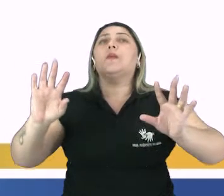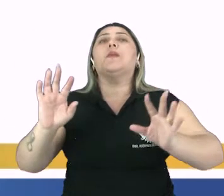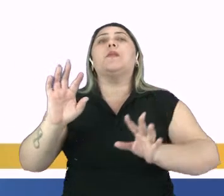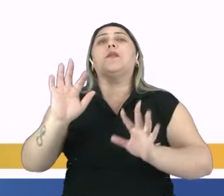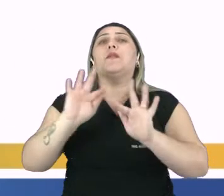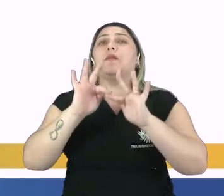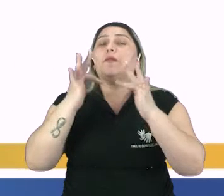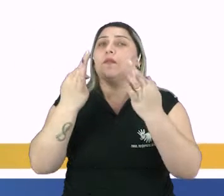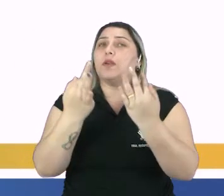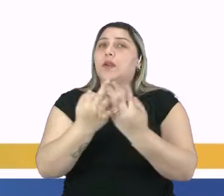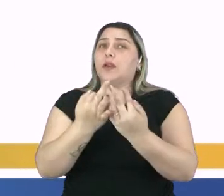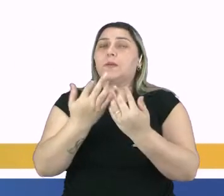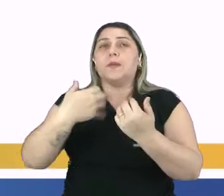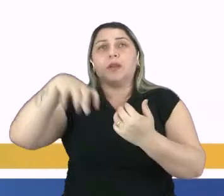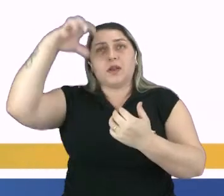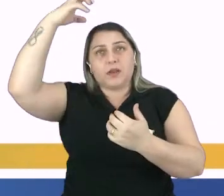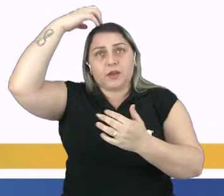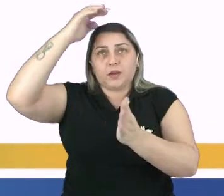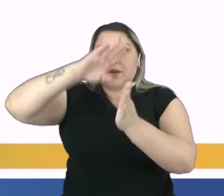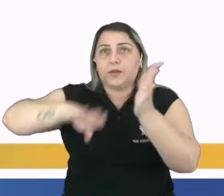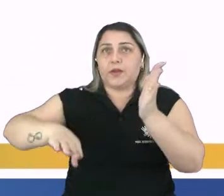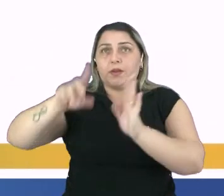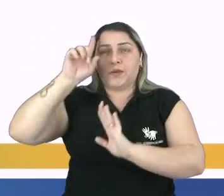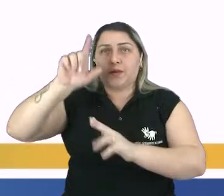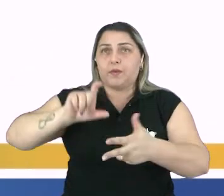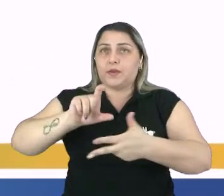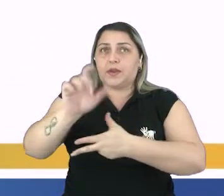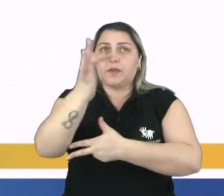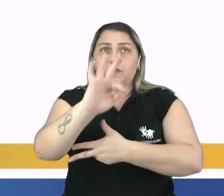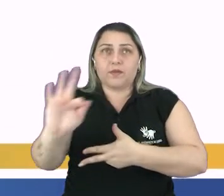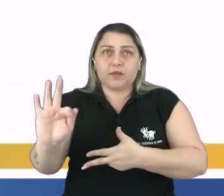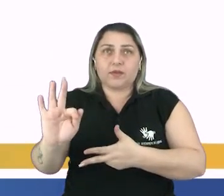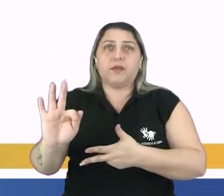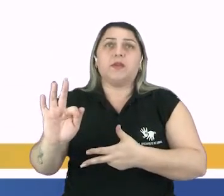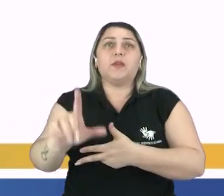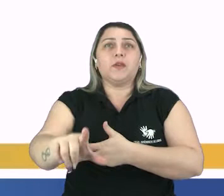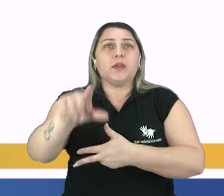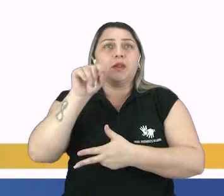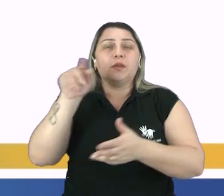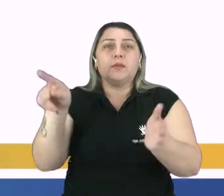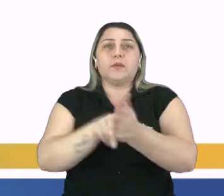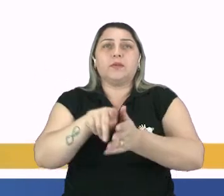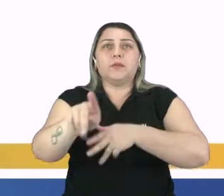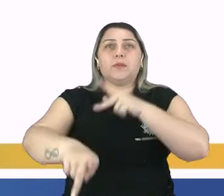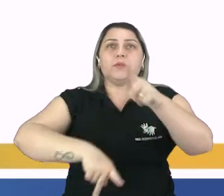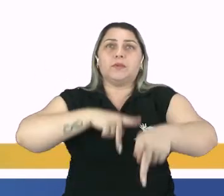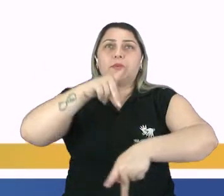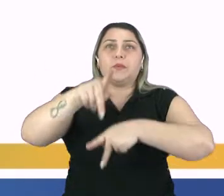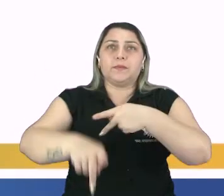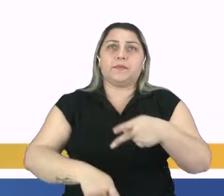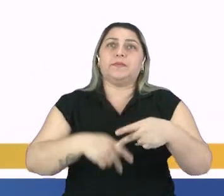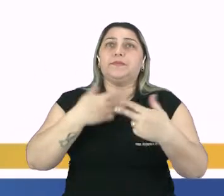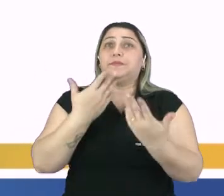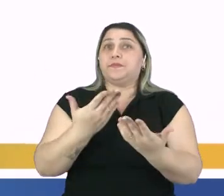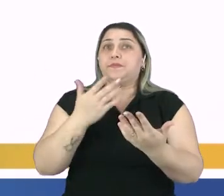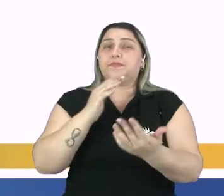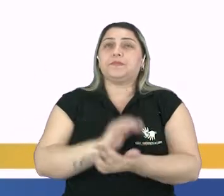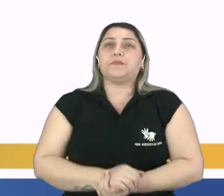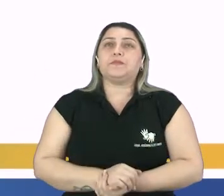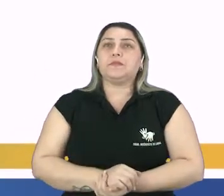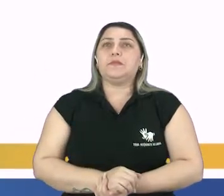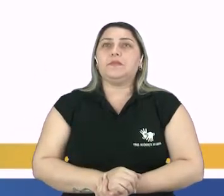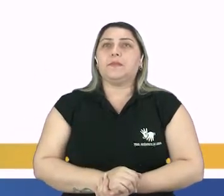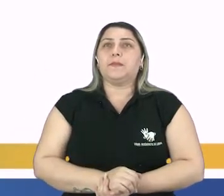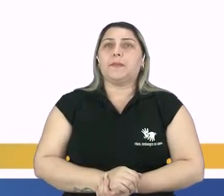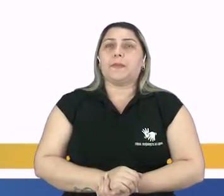real foi destituída e o chefe do Executivo Federal passou a ser escolhido entre a população. Então, com o advento